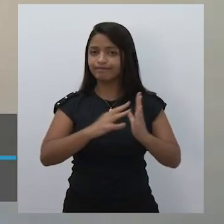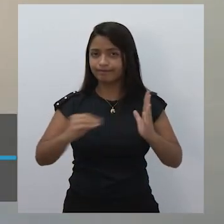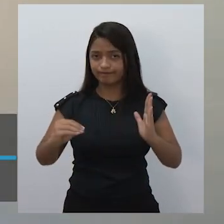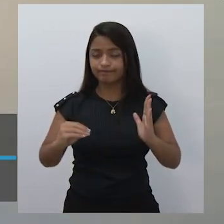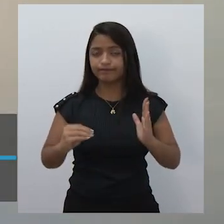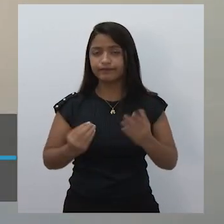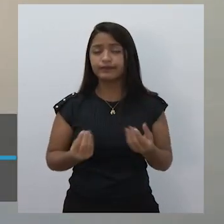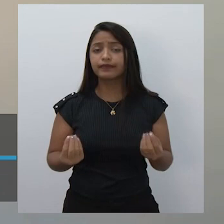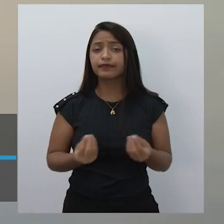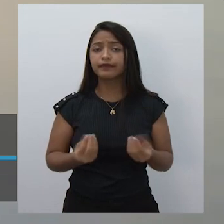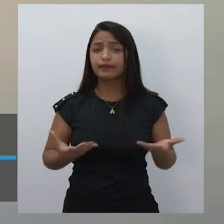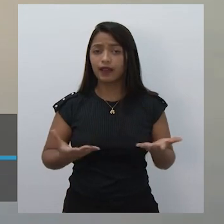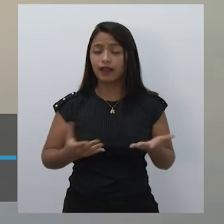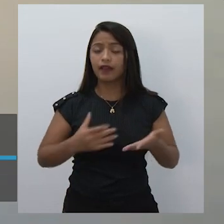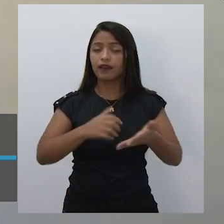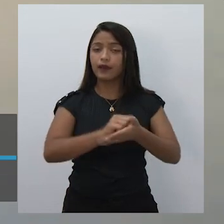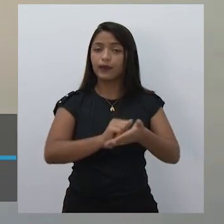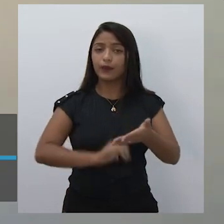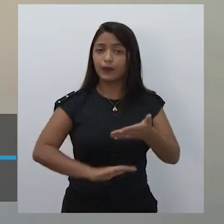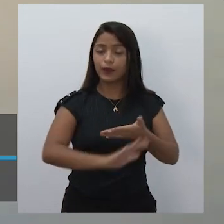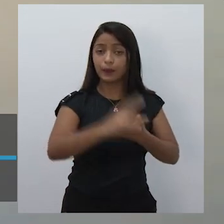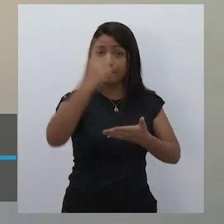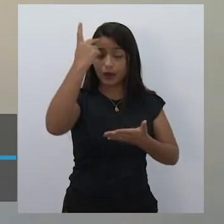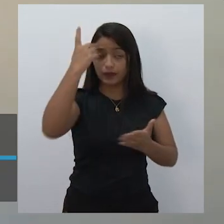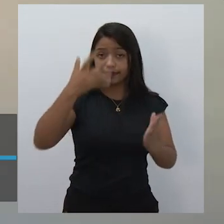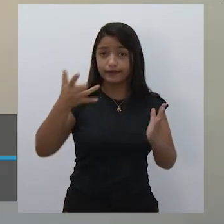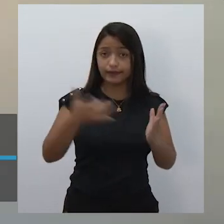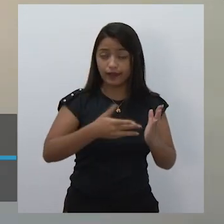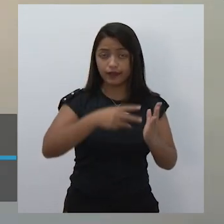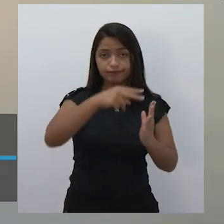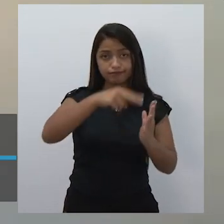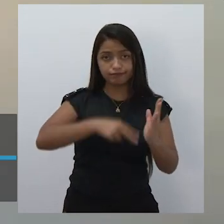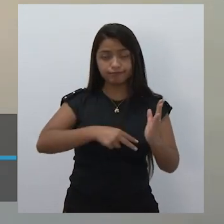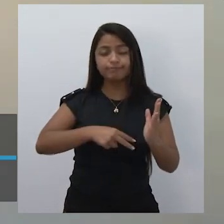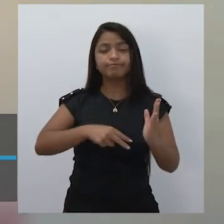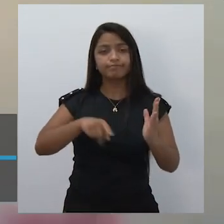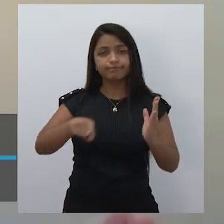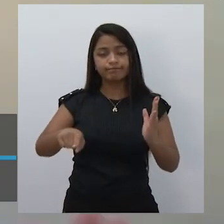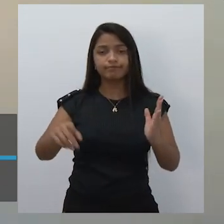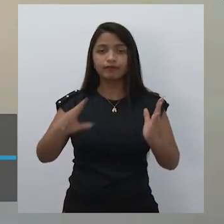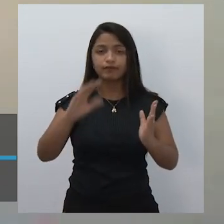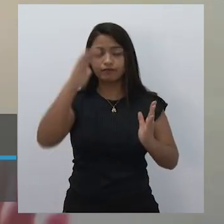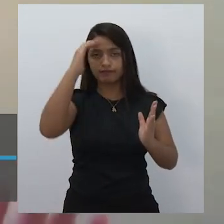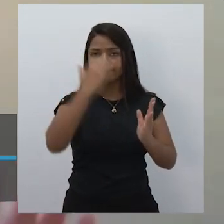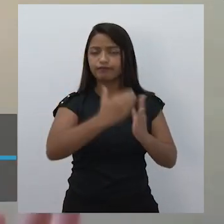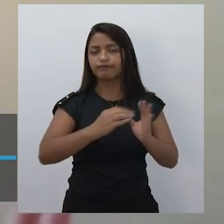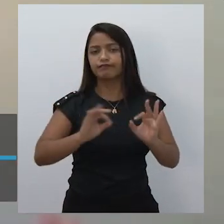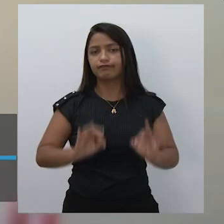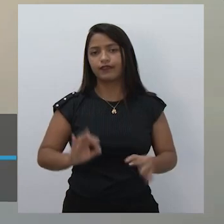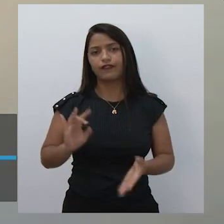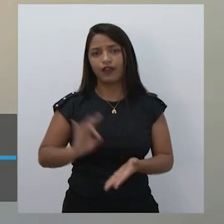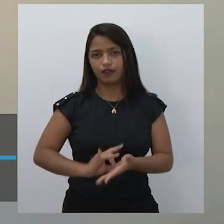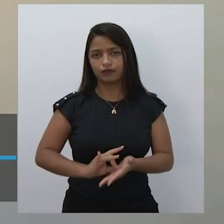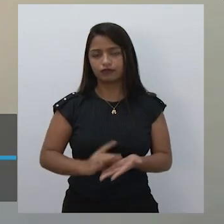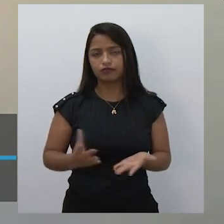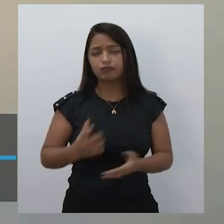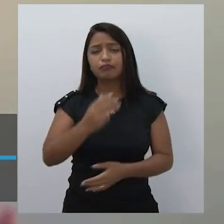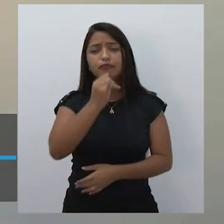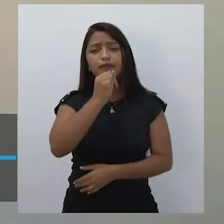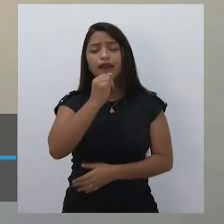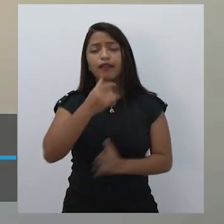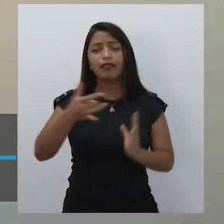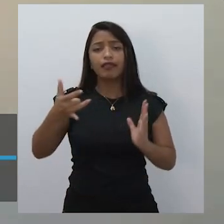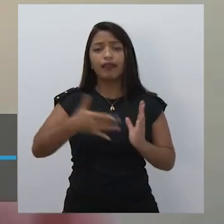a introdução do nosso currículo paulista, de fato aconteça. Né? Porque não adianta ficar só lá no papel,